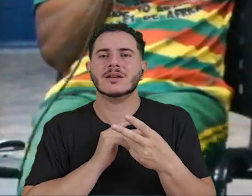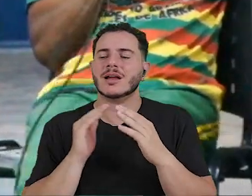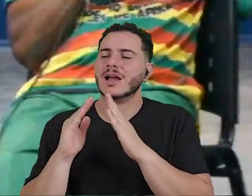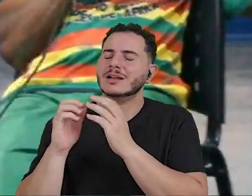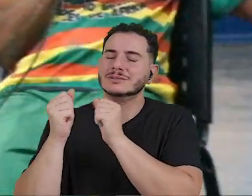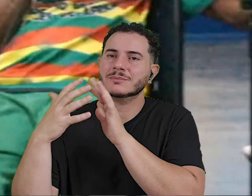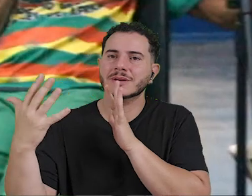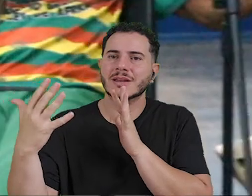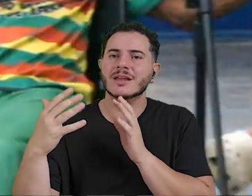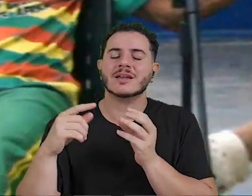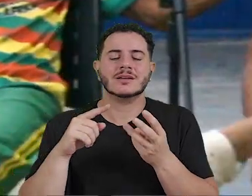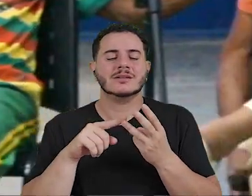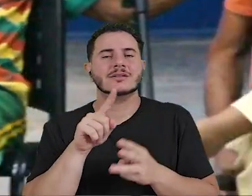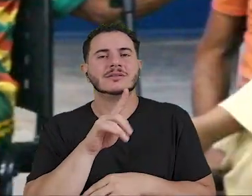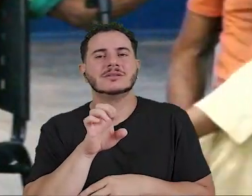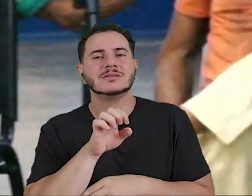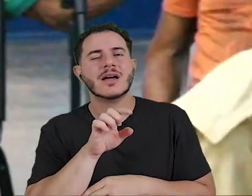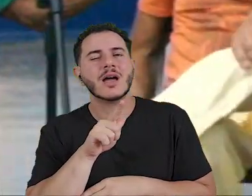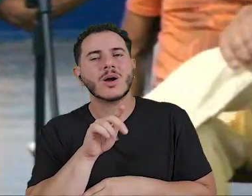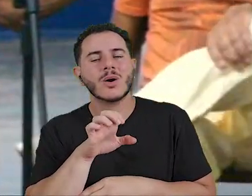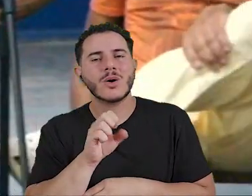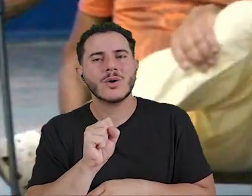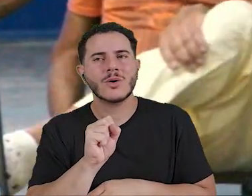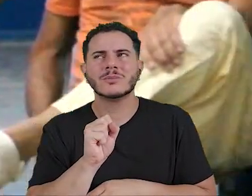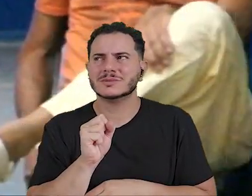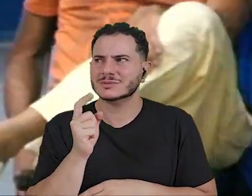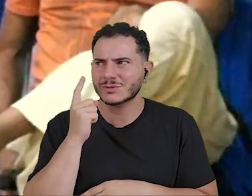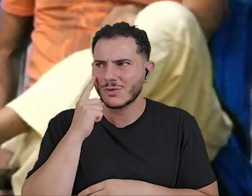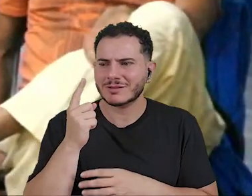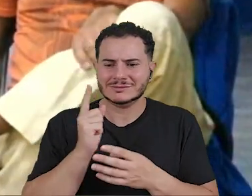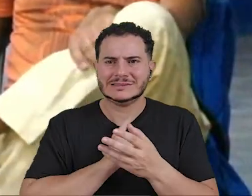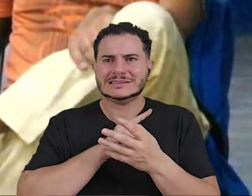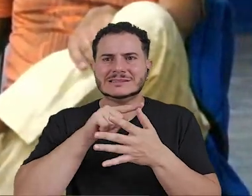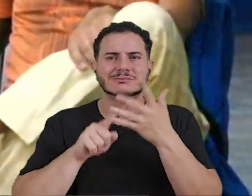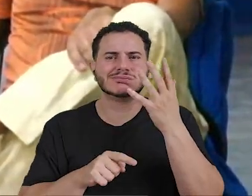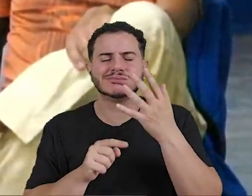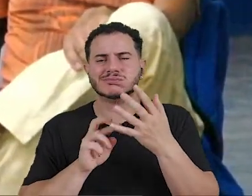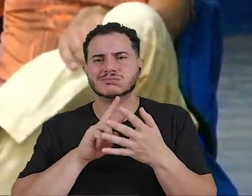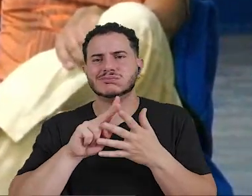Brilhante, Zé Gomes Indiano. Olha para aí.